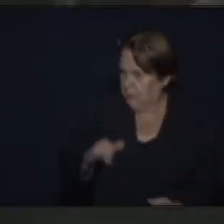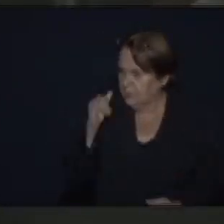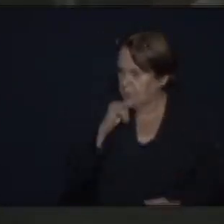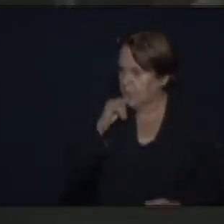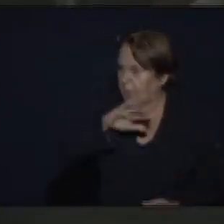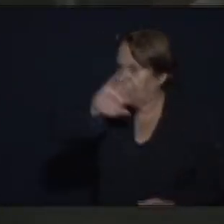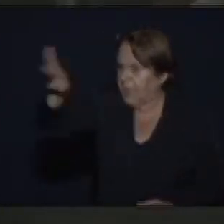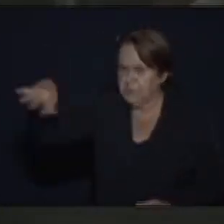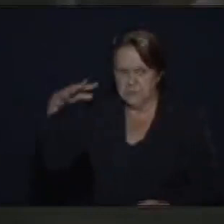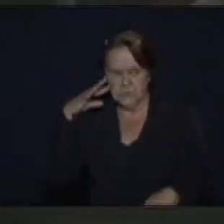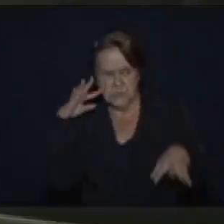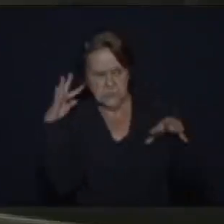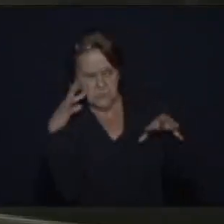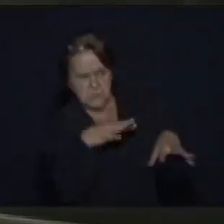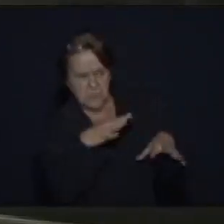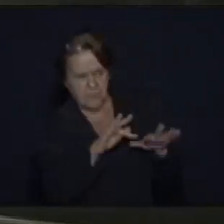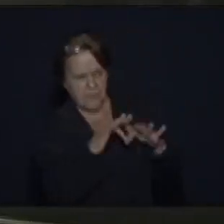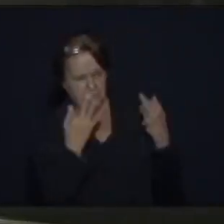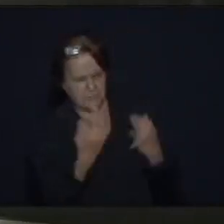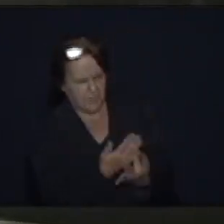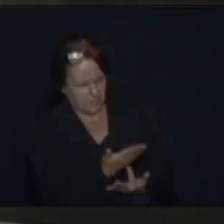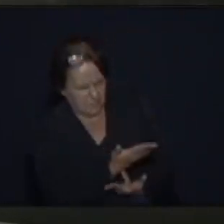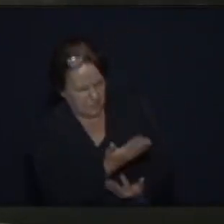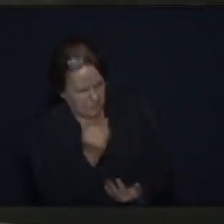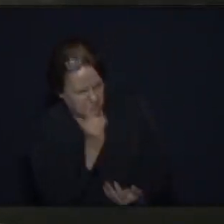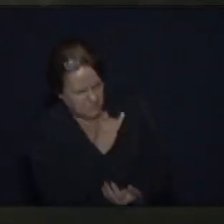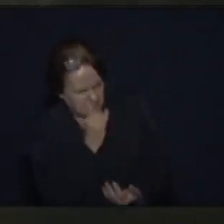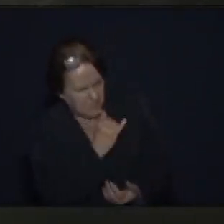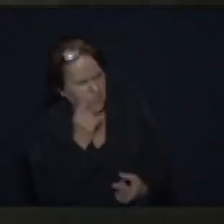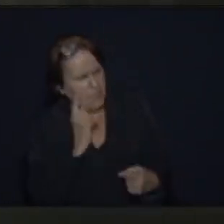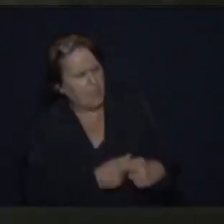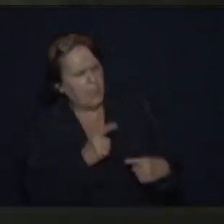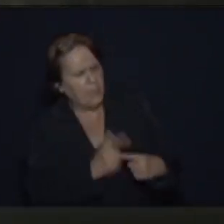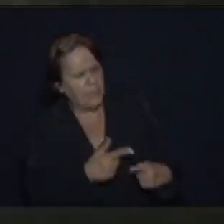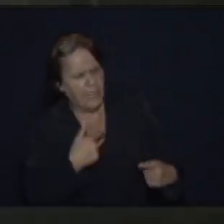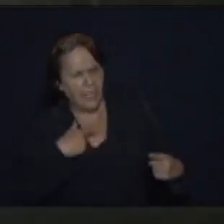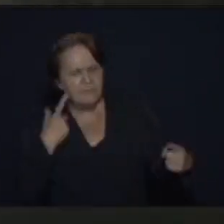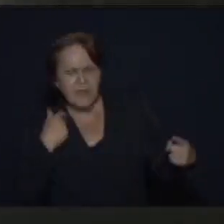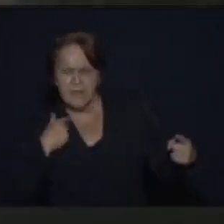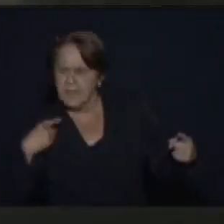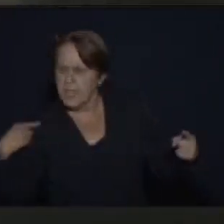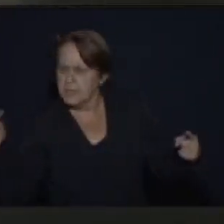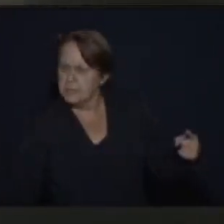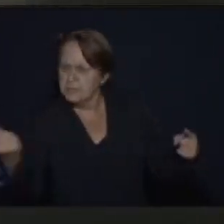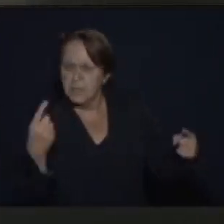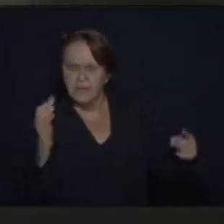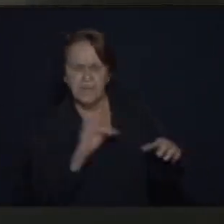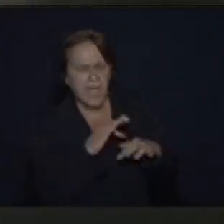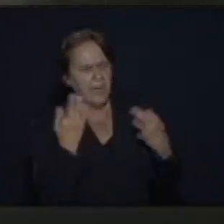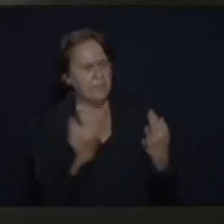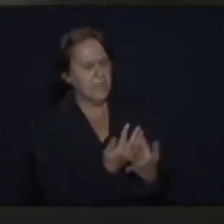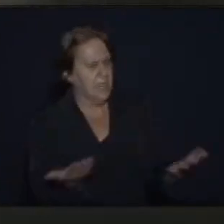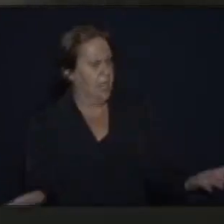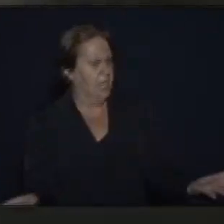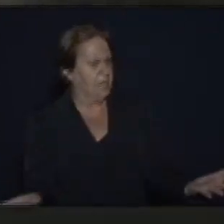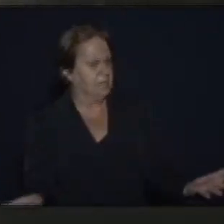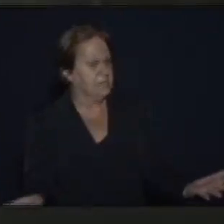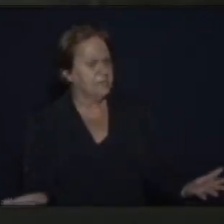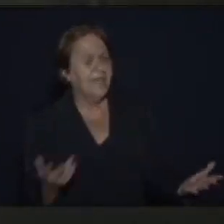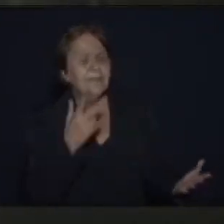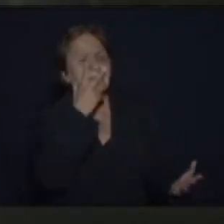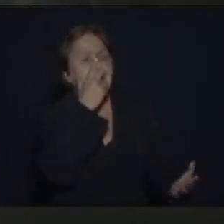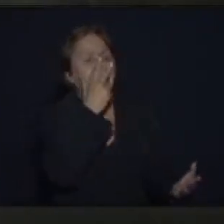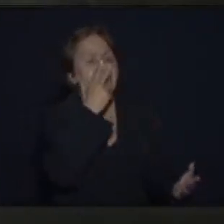resistência aquele olho torto em cima de você por que que você escolheu agora torcer para o Fluminense ainda mais para o Flamengo como a tradição dessa casa